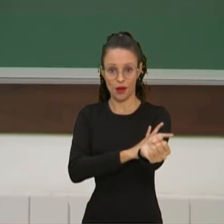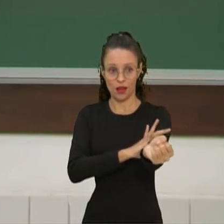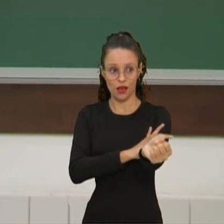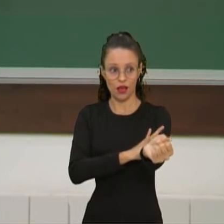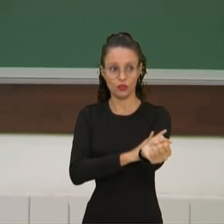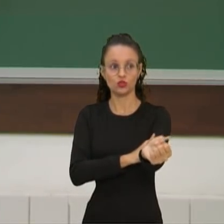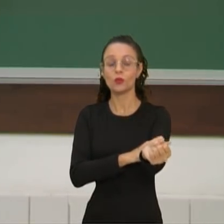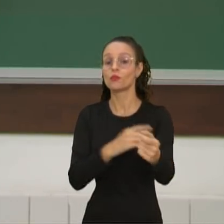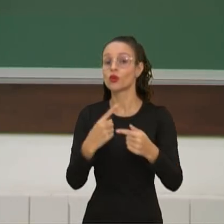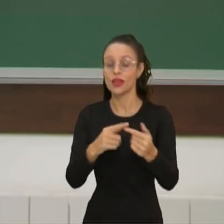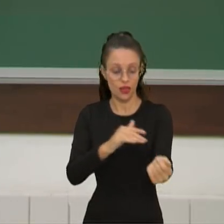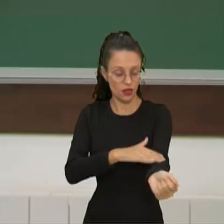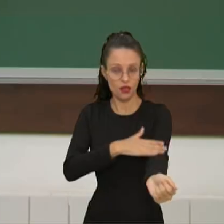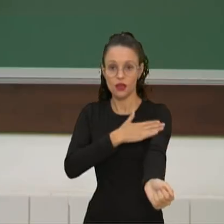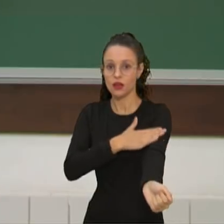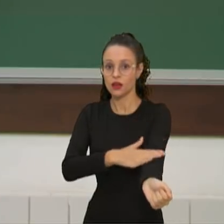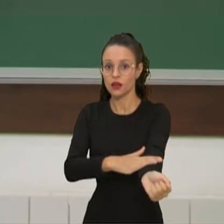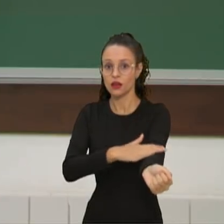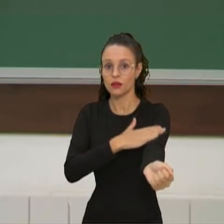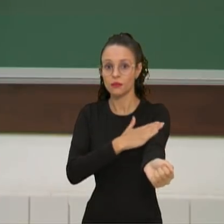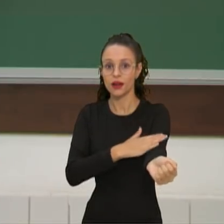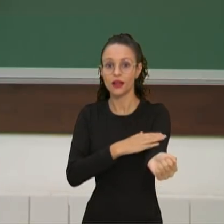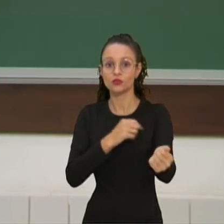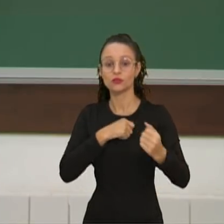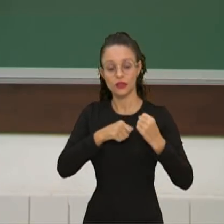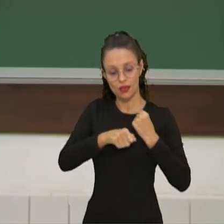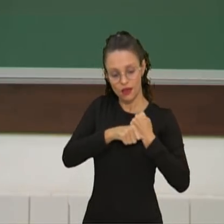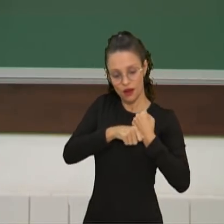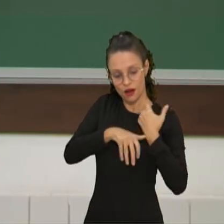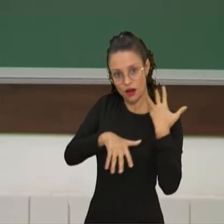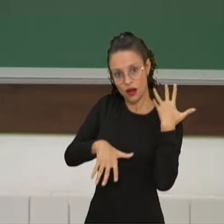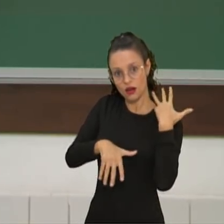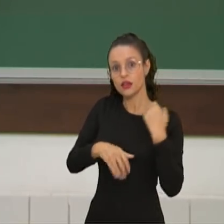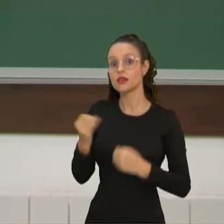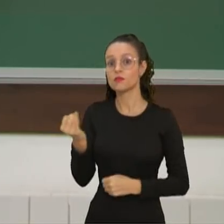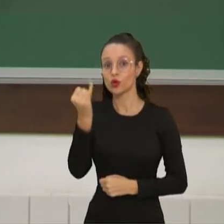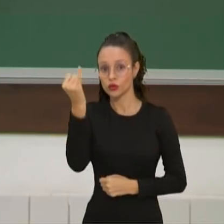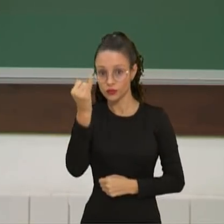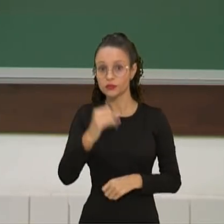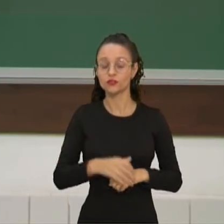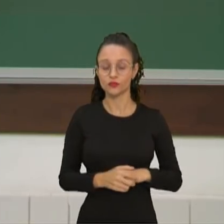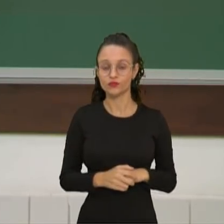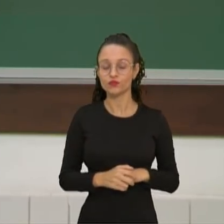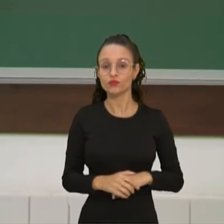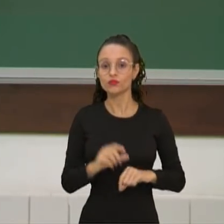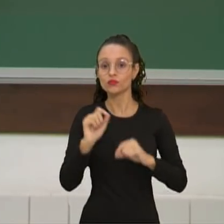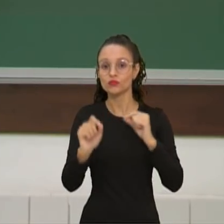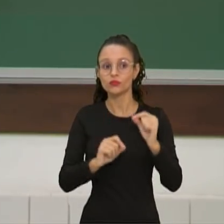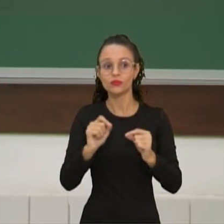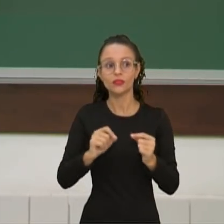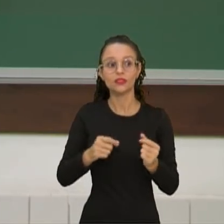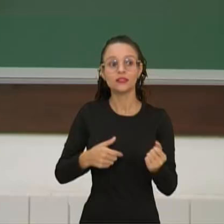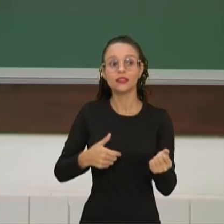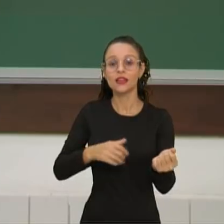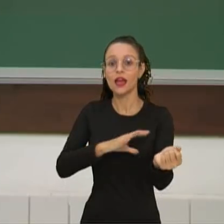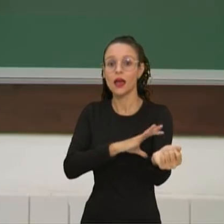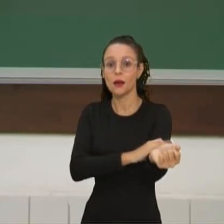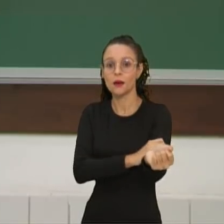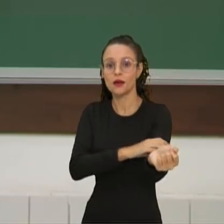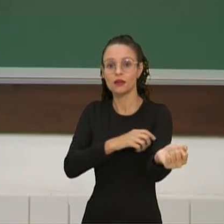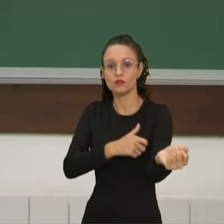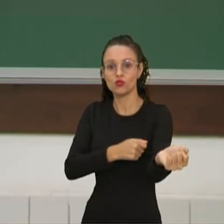pessoa, porque no nosso braço nós temos uma artéria bem importante, tá? E aí tem aquela bombinha, né, que